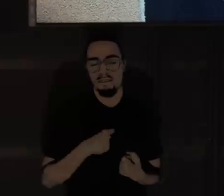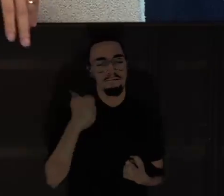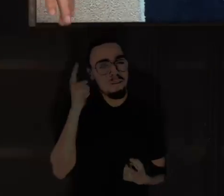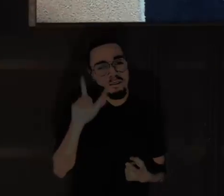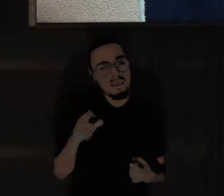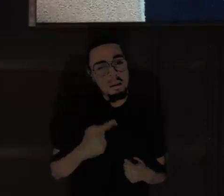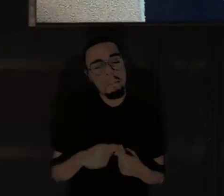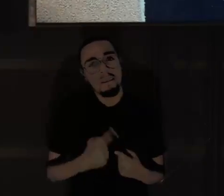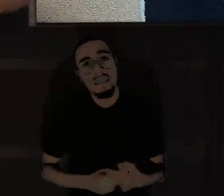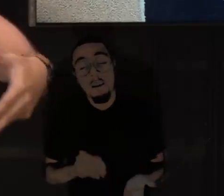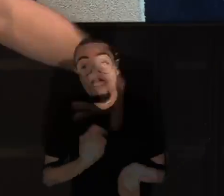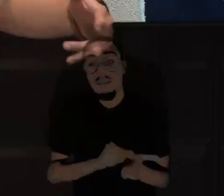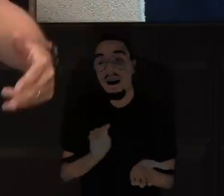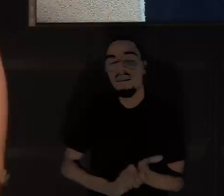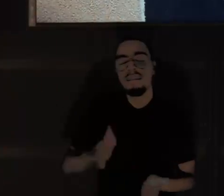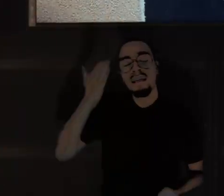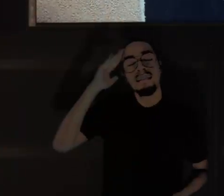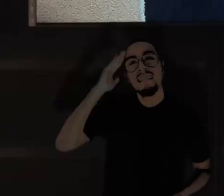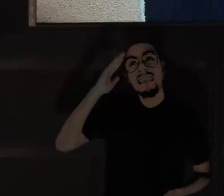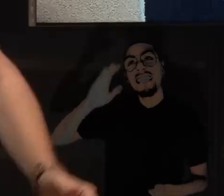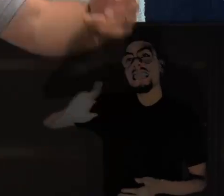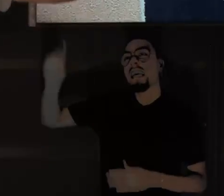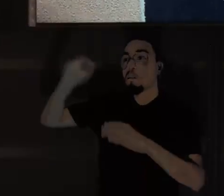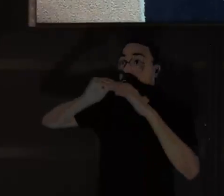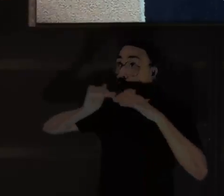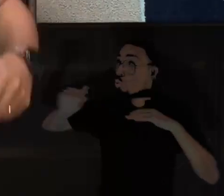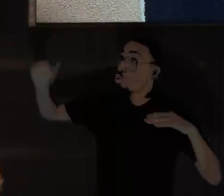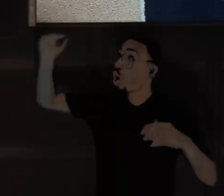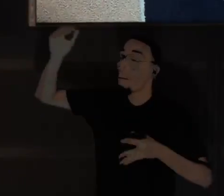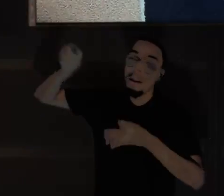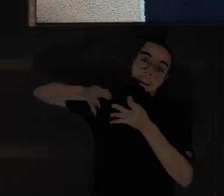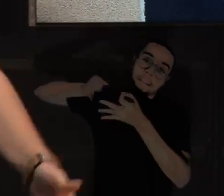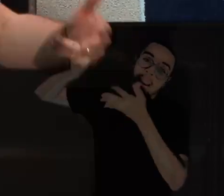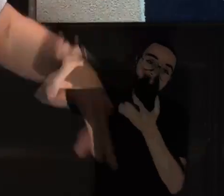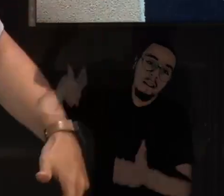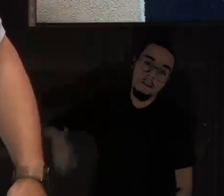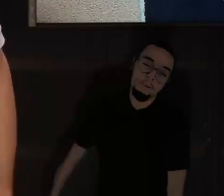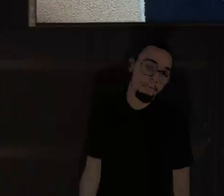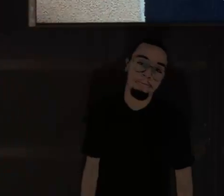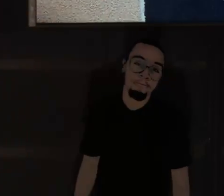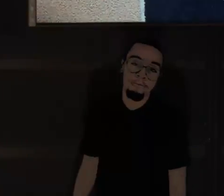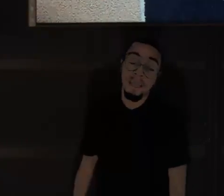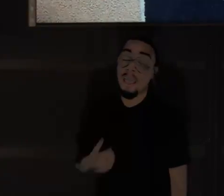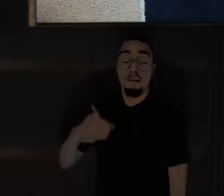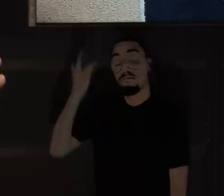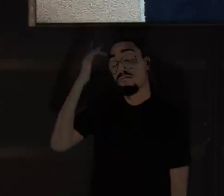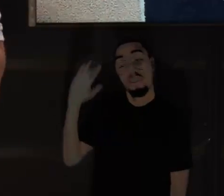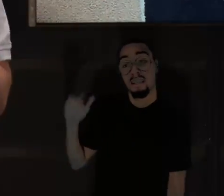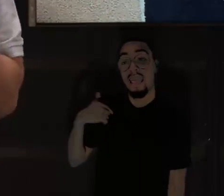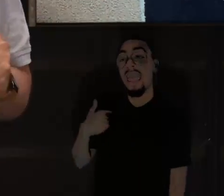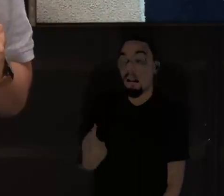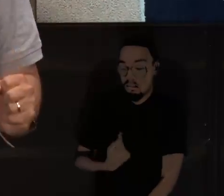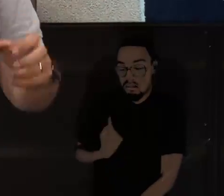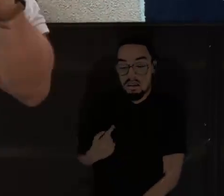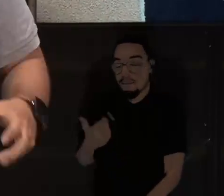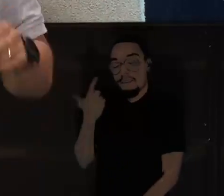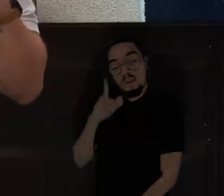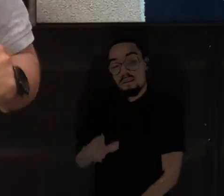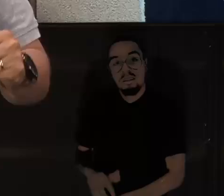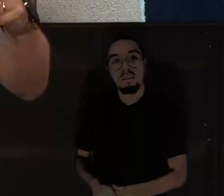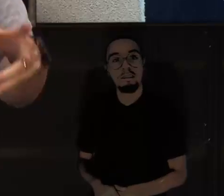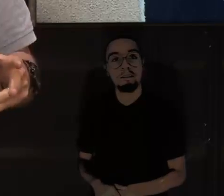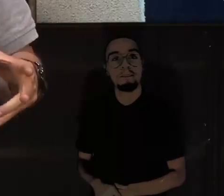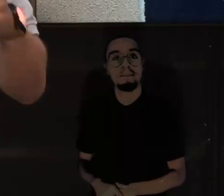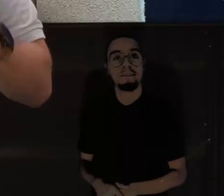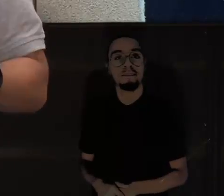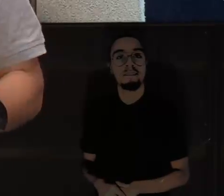que Deus tem para mim é maior do que eu, é maior do que a minha capacidade, é maior. A gente é muito conservador e temos que